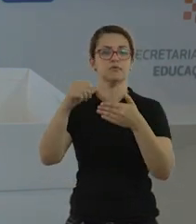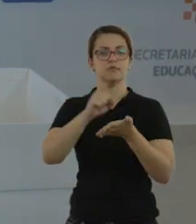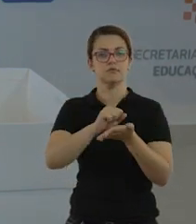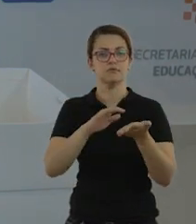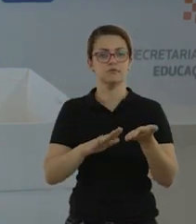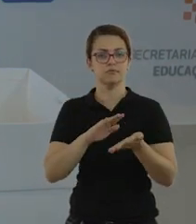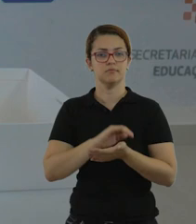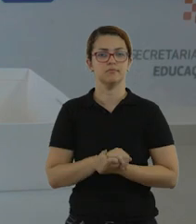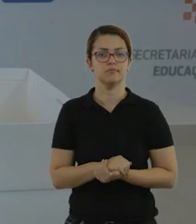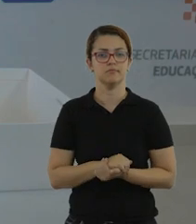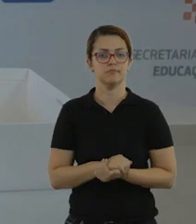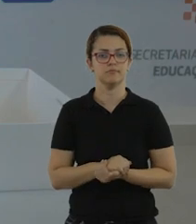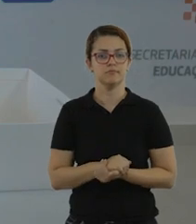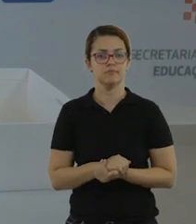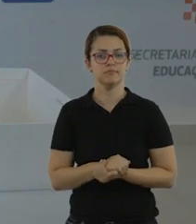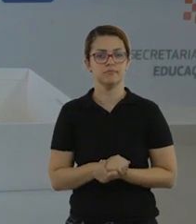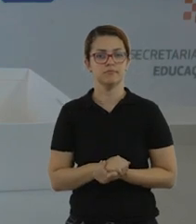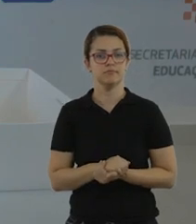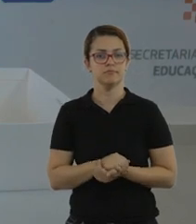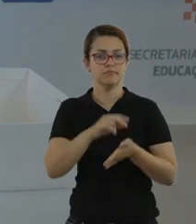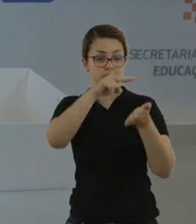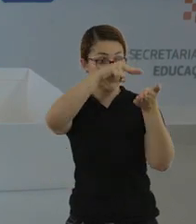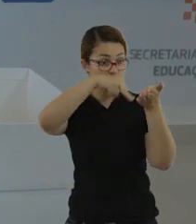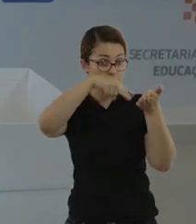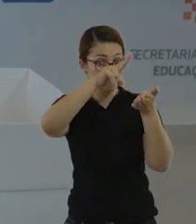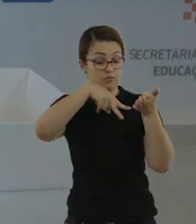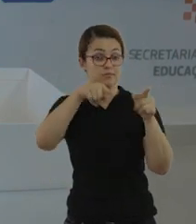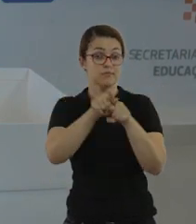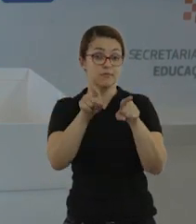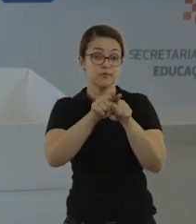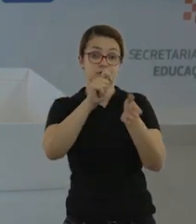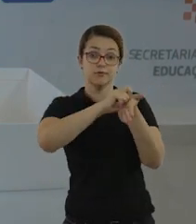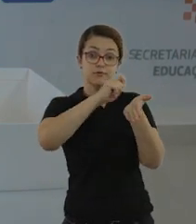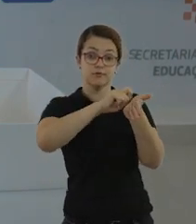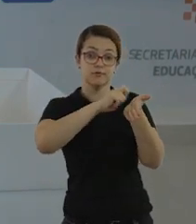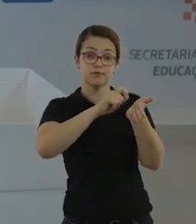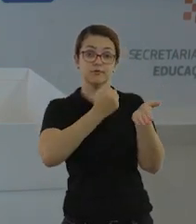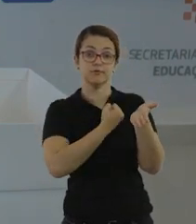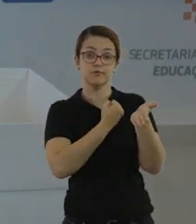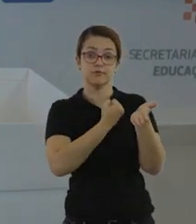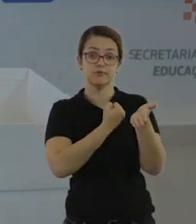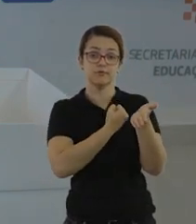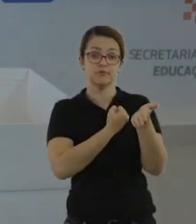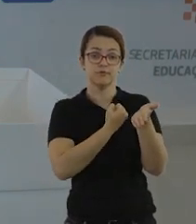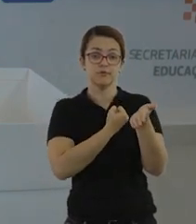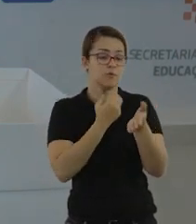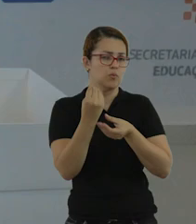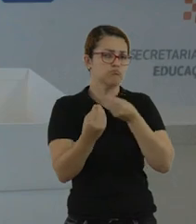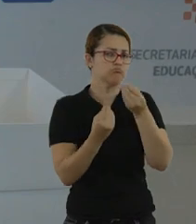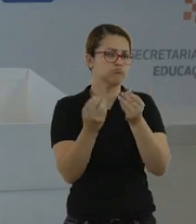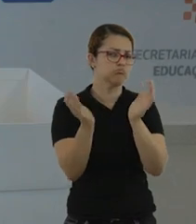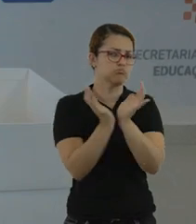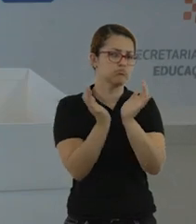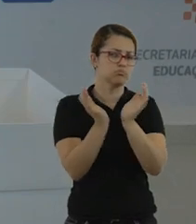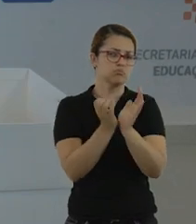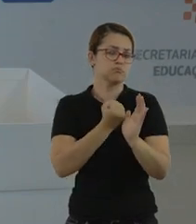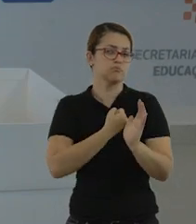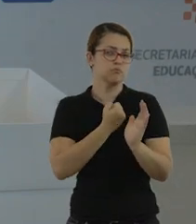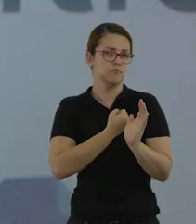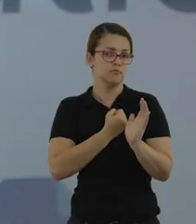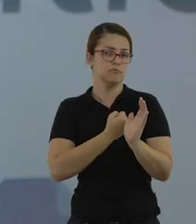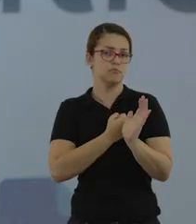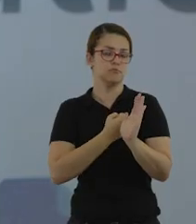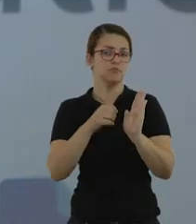atividade? Nós vamos desenvolver a leitura e a escrita do número e a compreensão do sistema de numeração